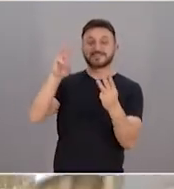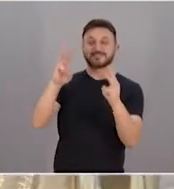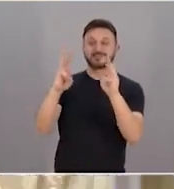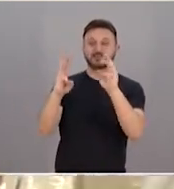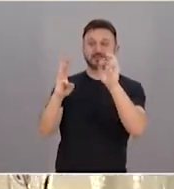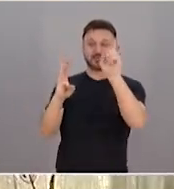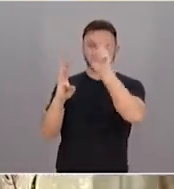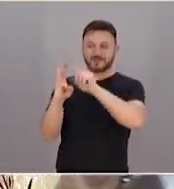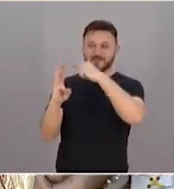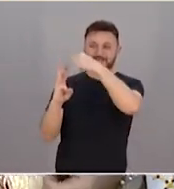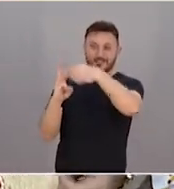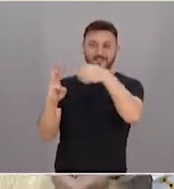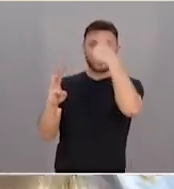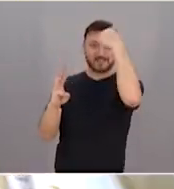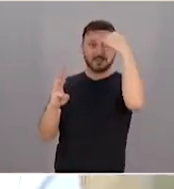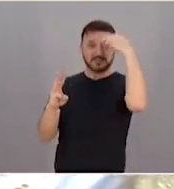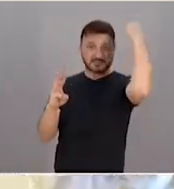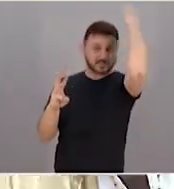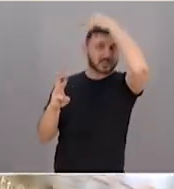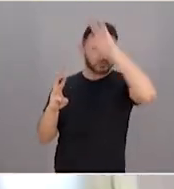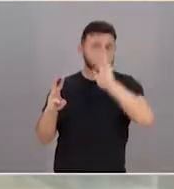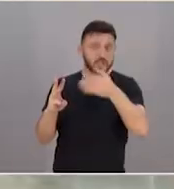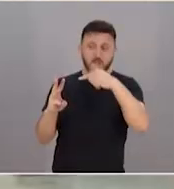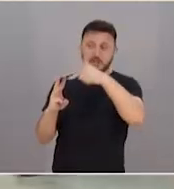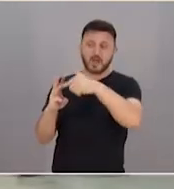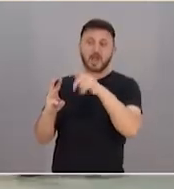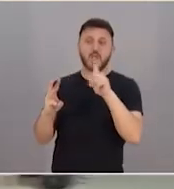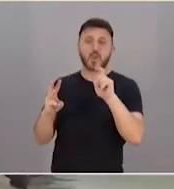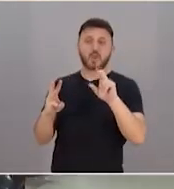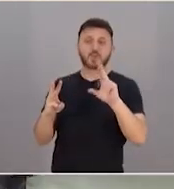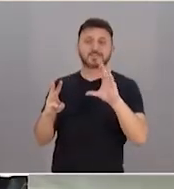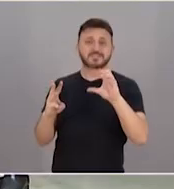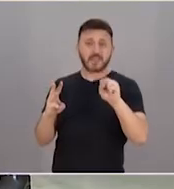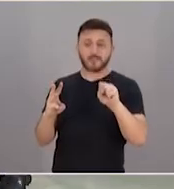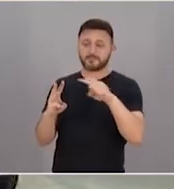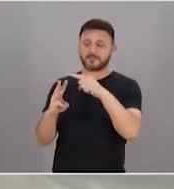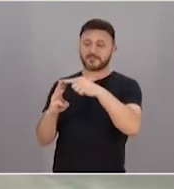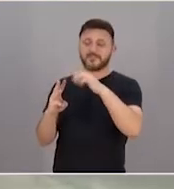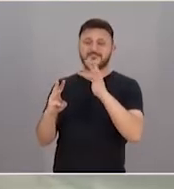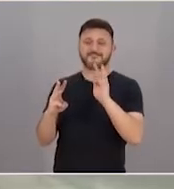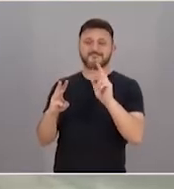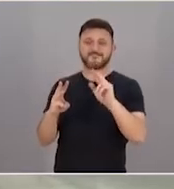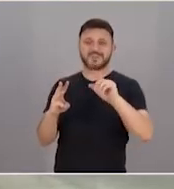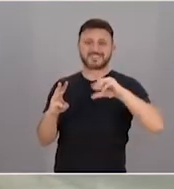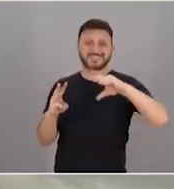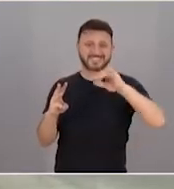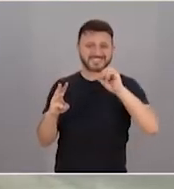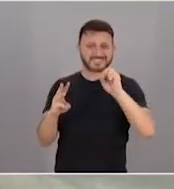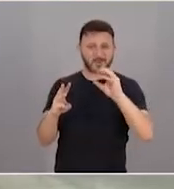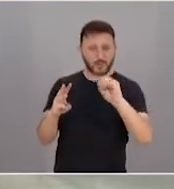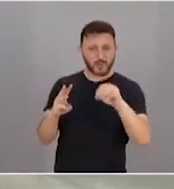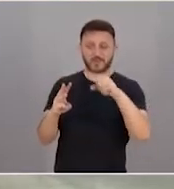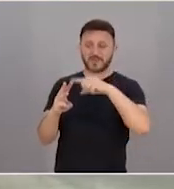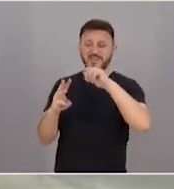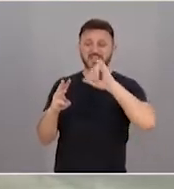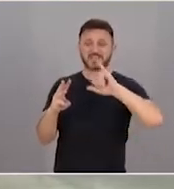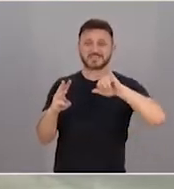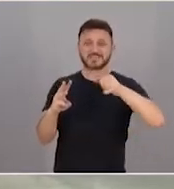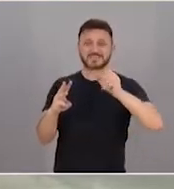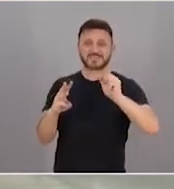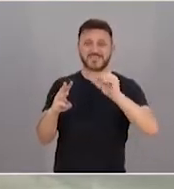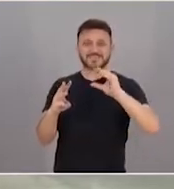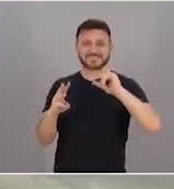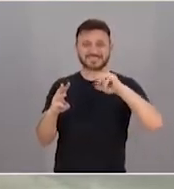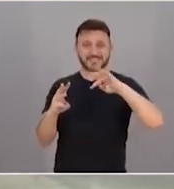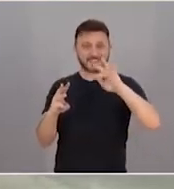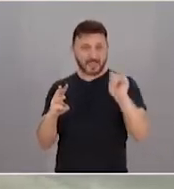Lúcia, a Vidente, estamos celebrando esse mistério, nós estamos apresentando um lugar para as mães. Você